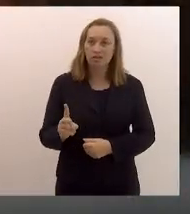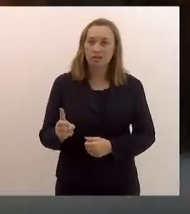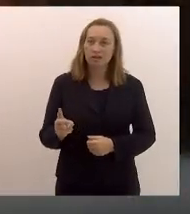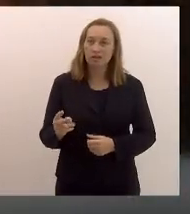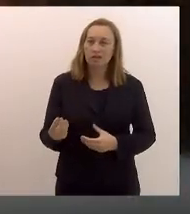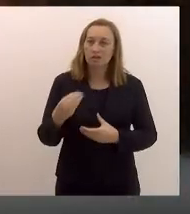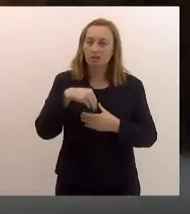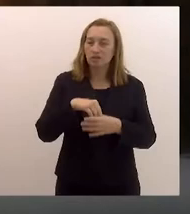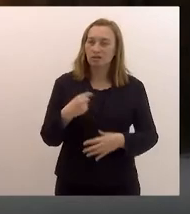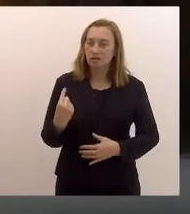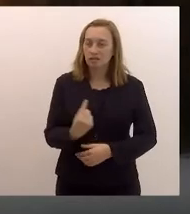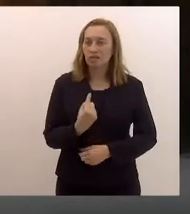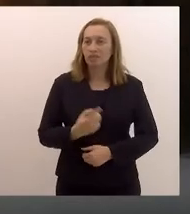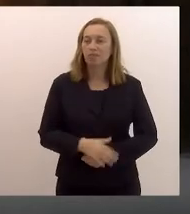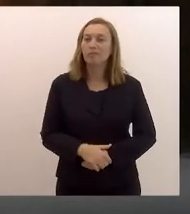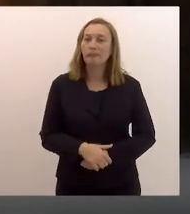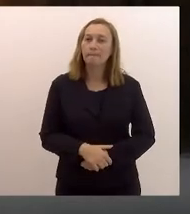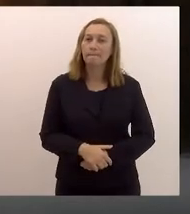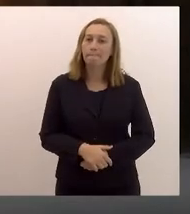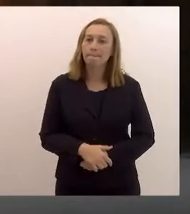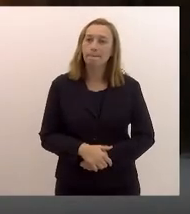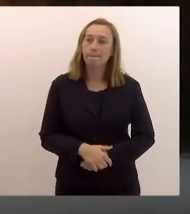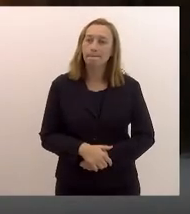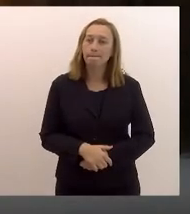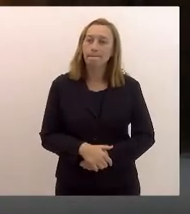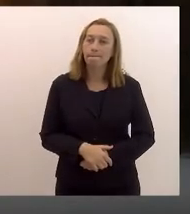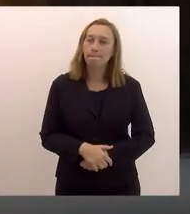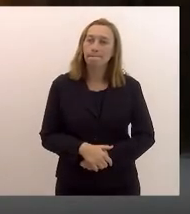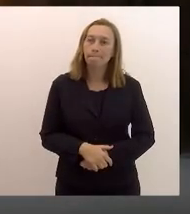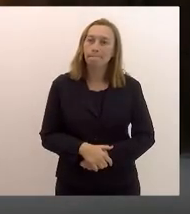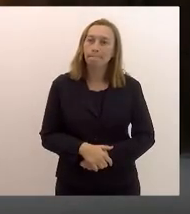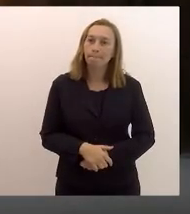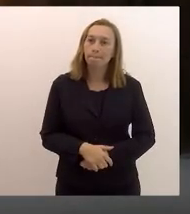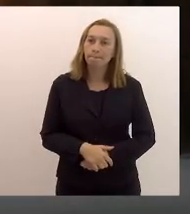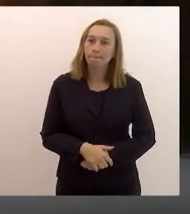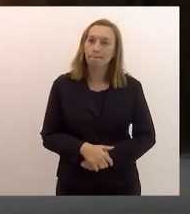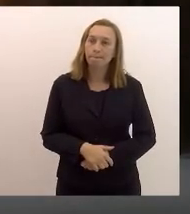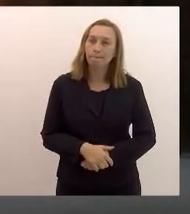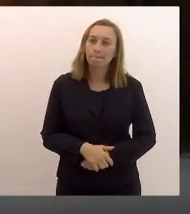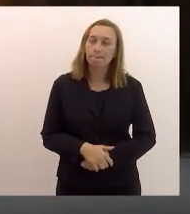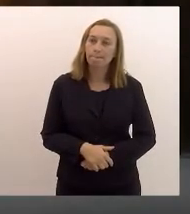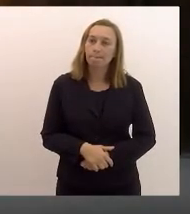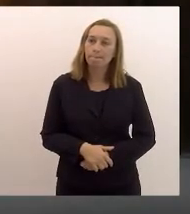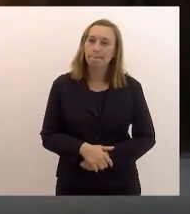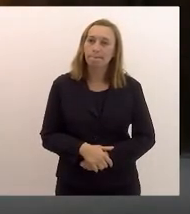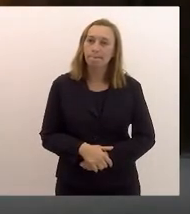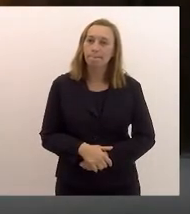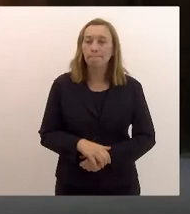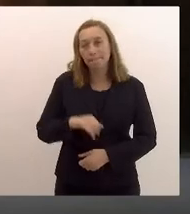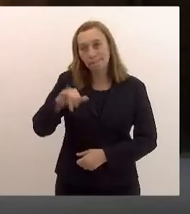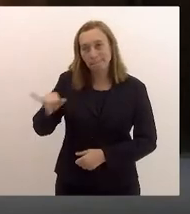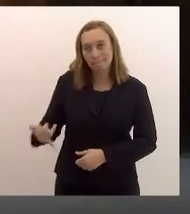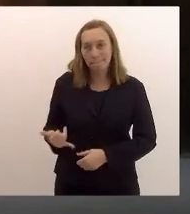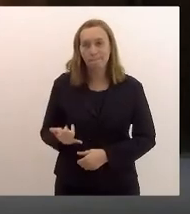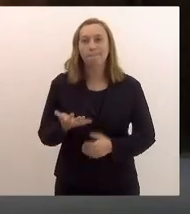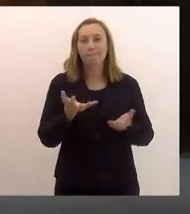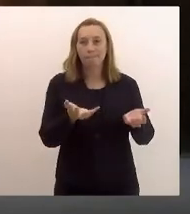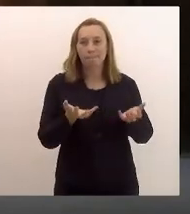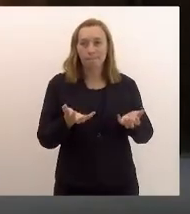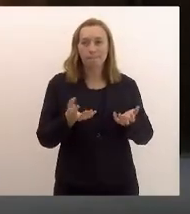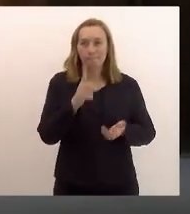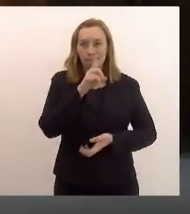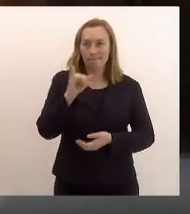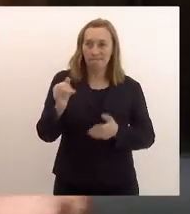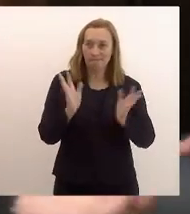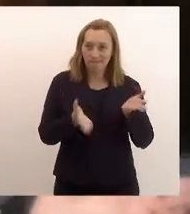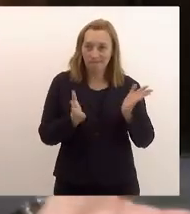entre nós é eu quero aproveitar o dia de hoje